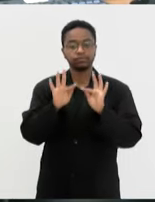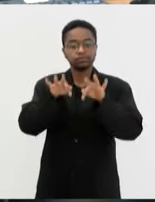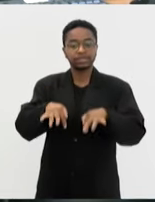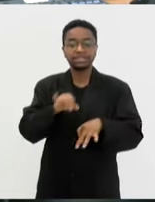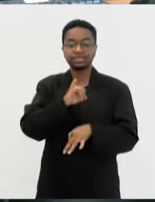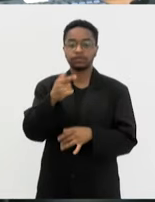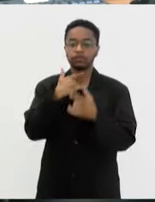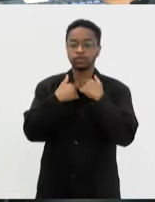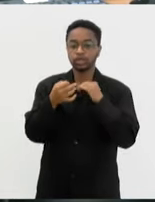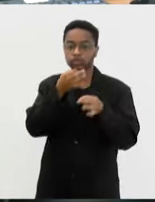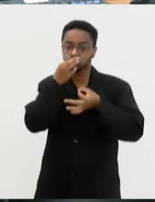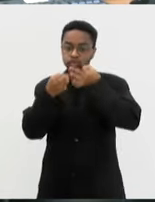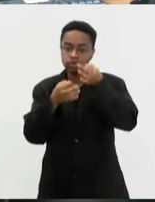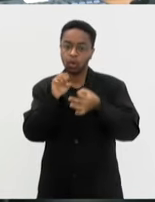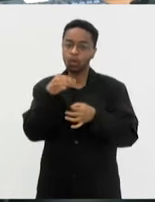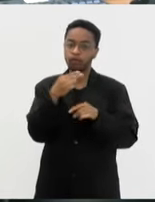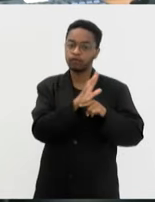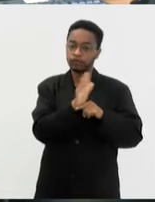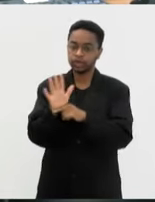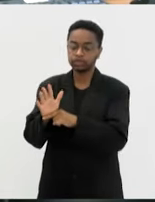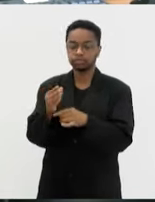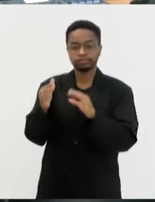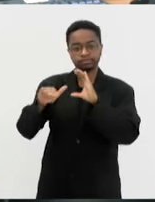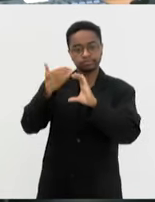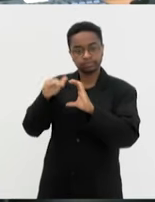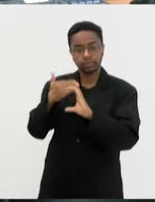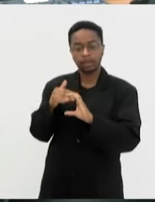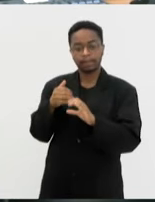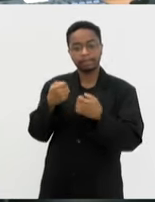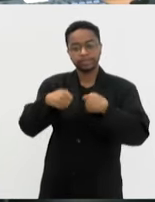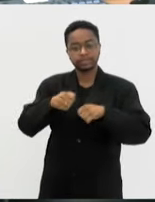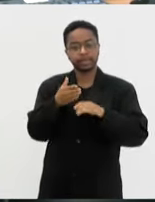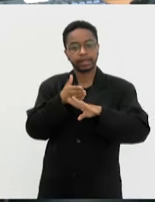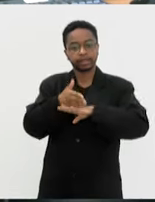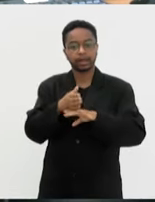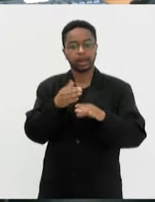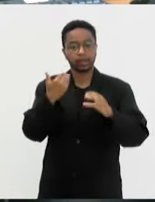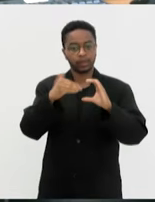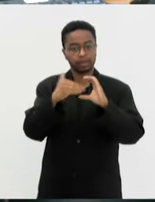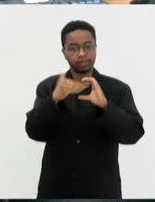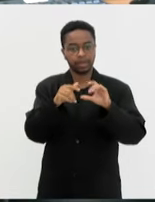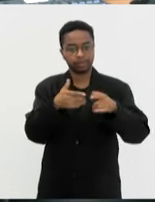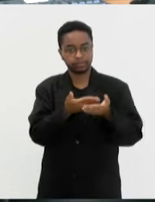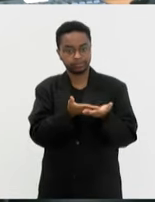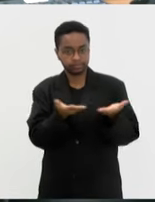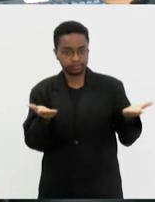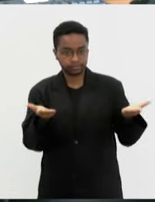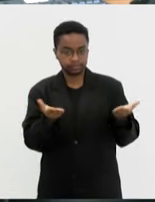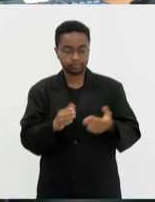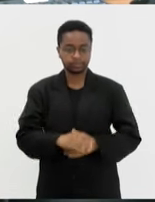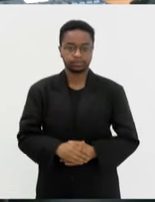enviar sugestões ou vídeos aí da sua cidade, é só acessar o nosso e-mail